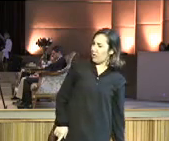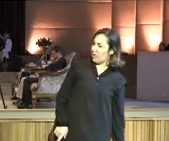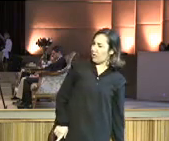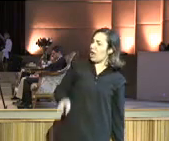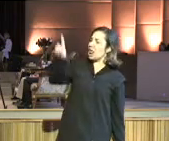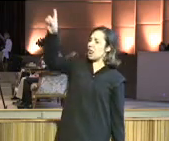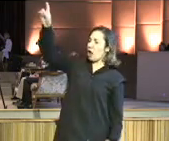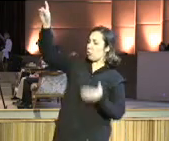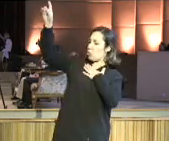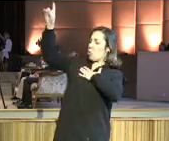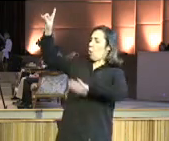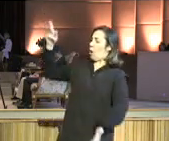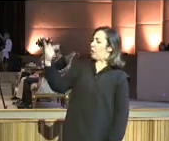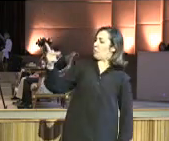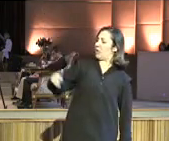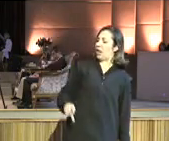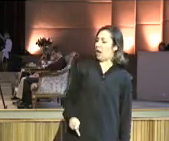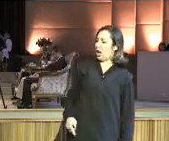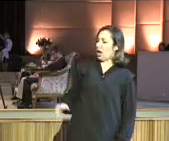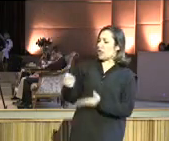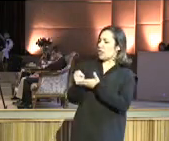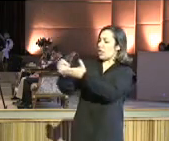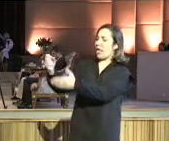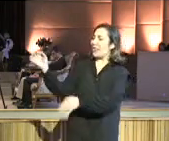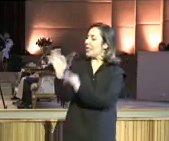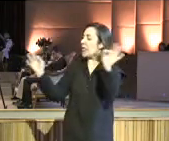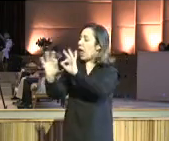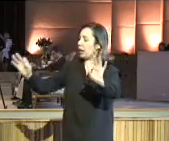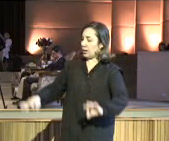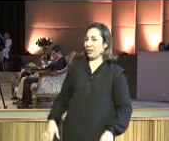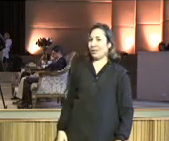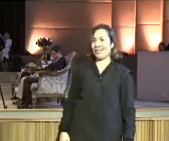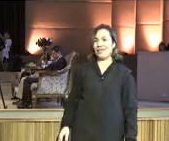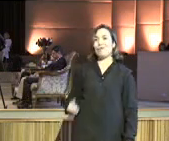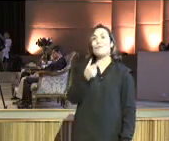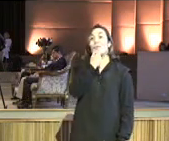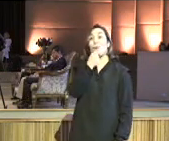nem Deus pode salvar você agora.